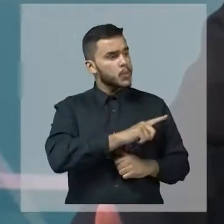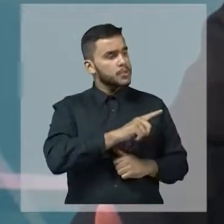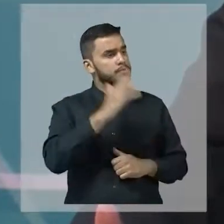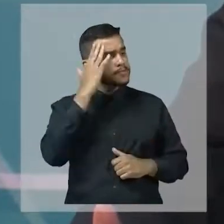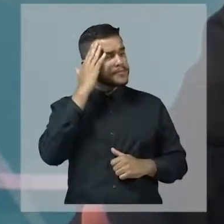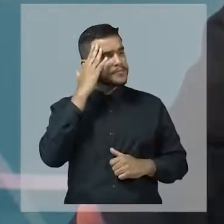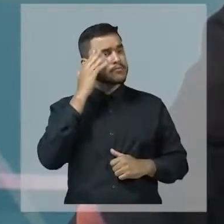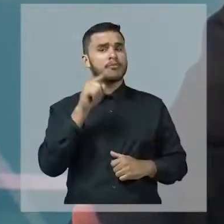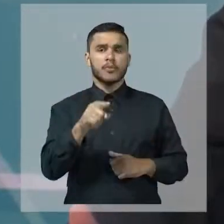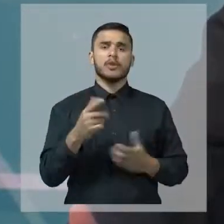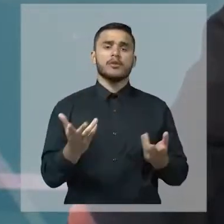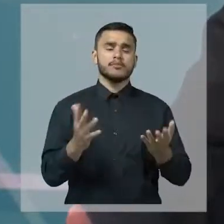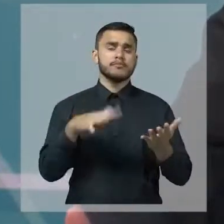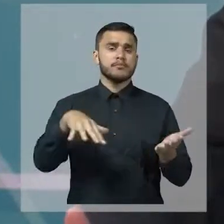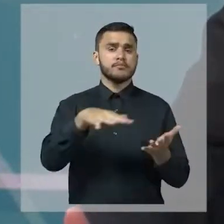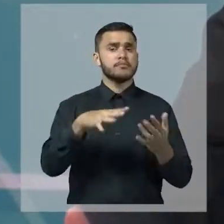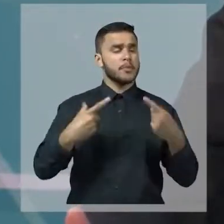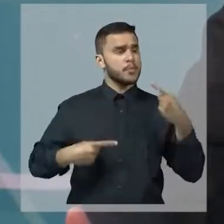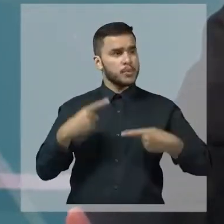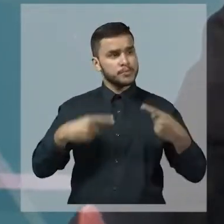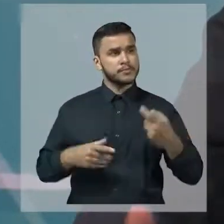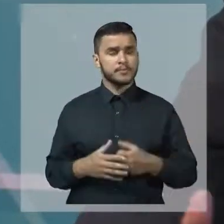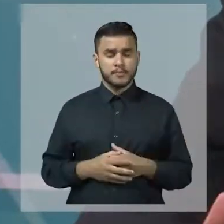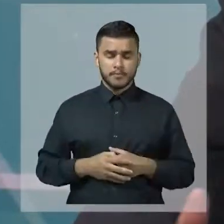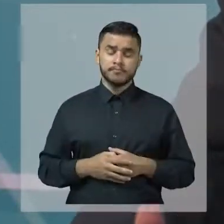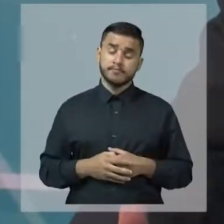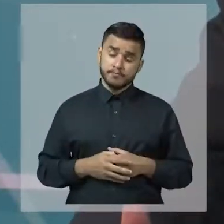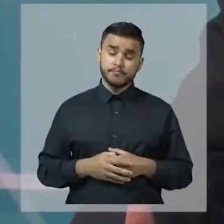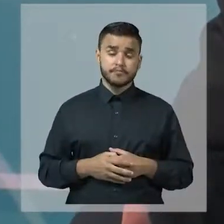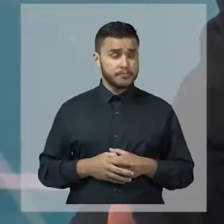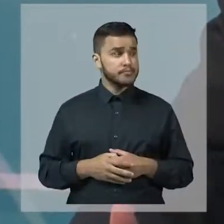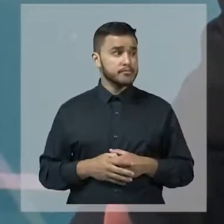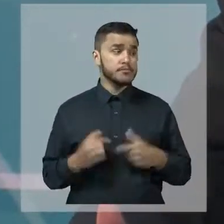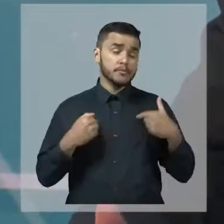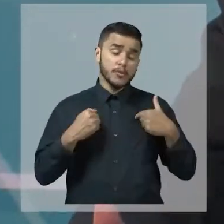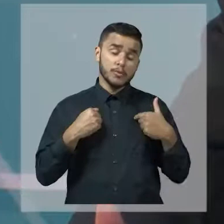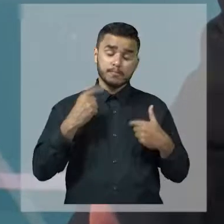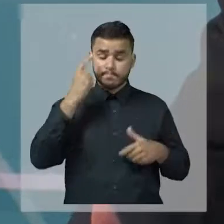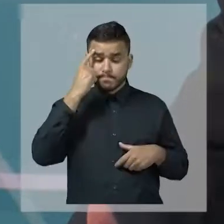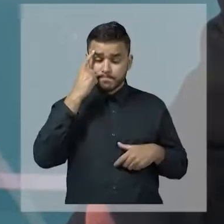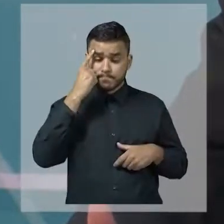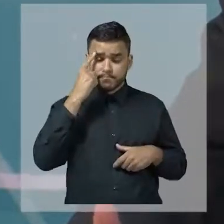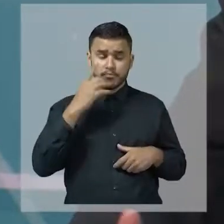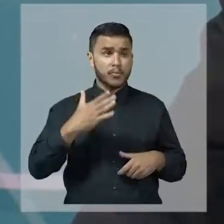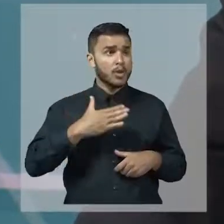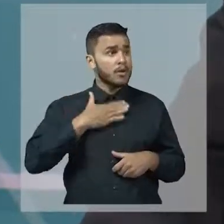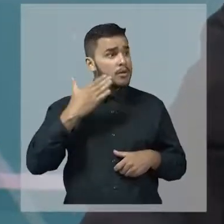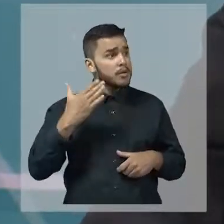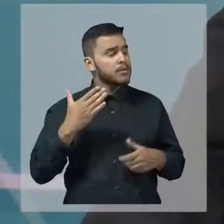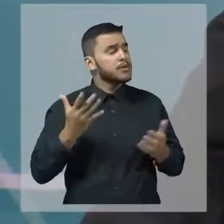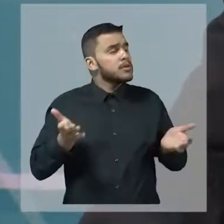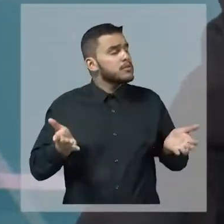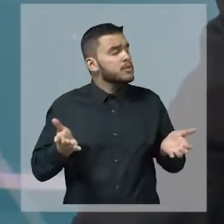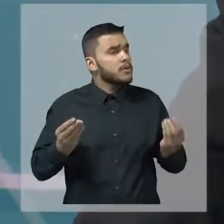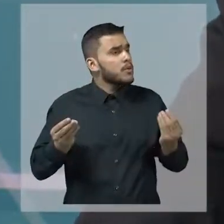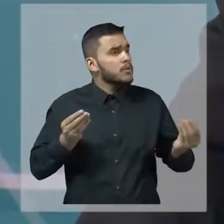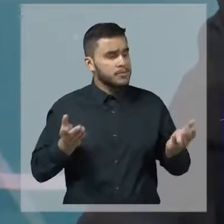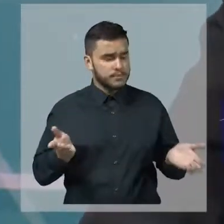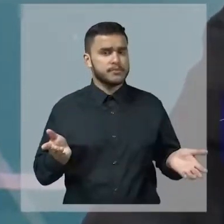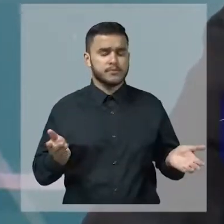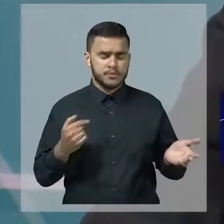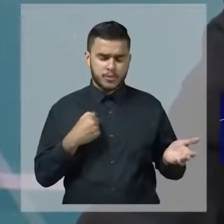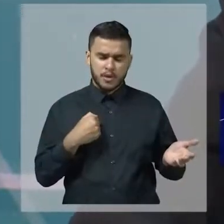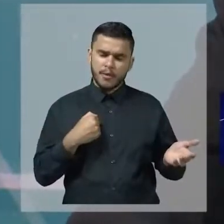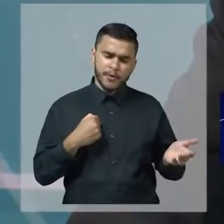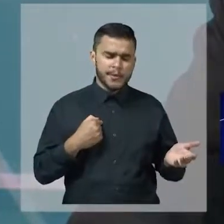cometidos na ambiência política brasileira. E isso me causa surpresa. Aliás, eu não diria